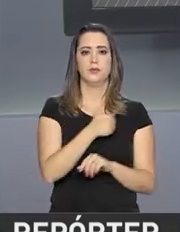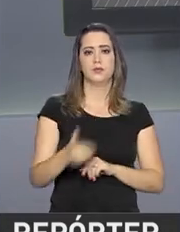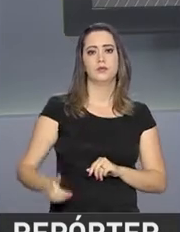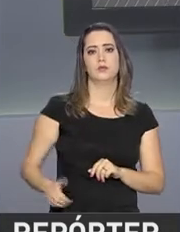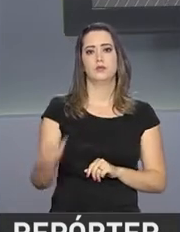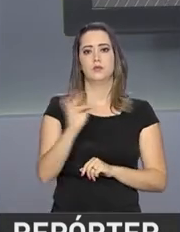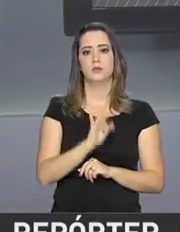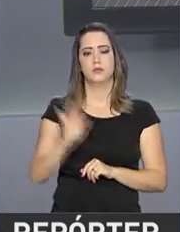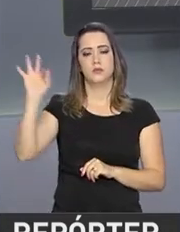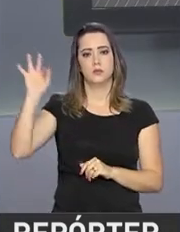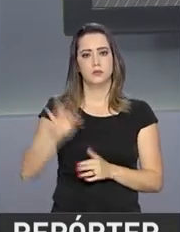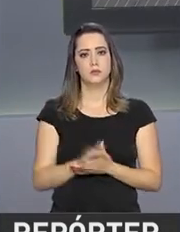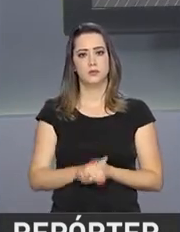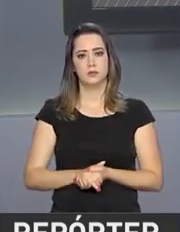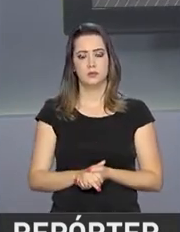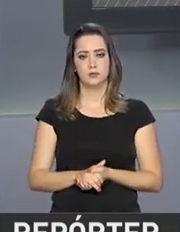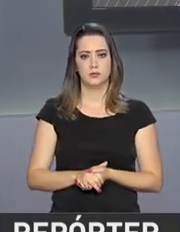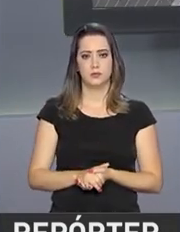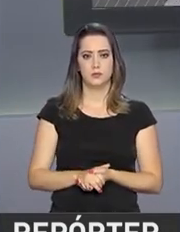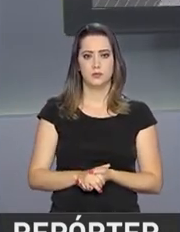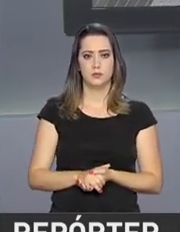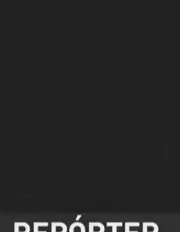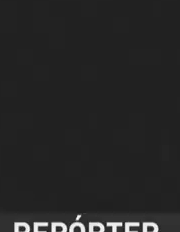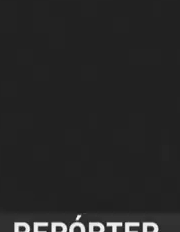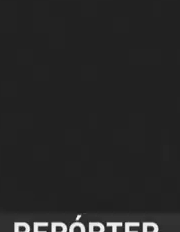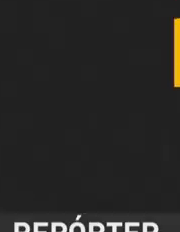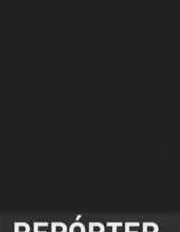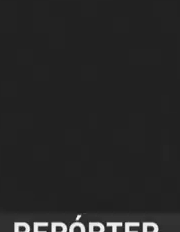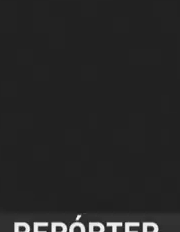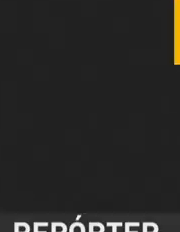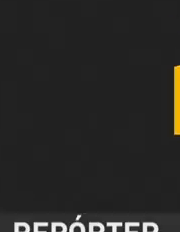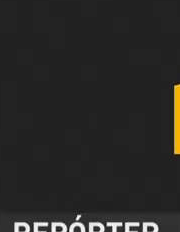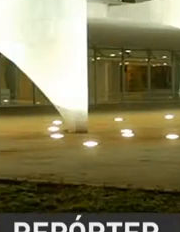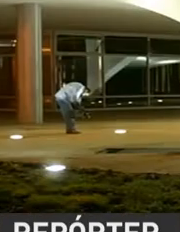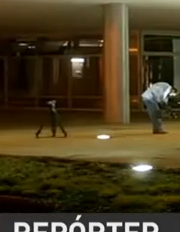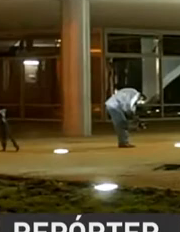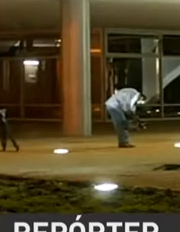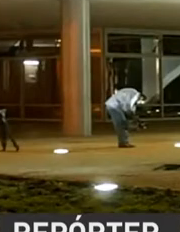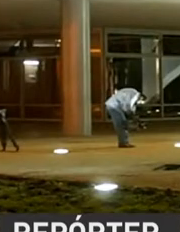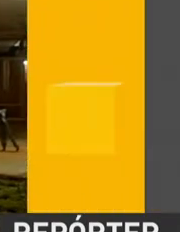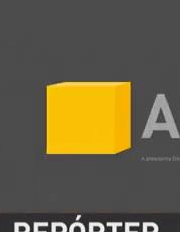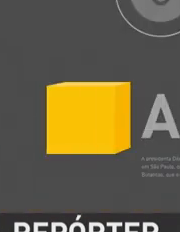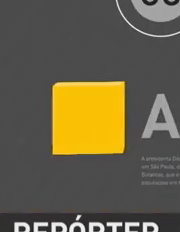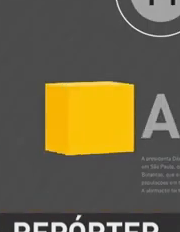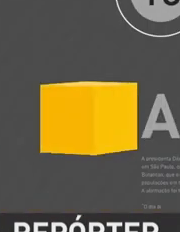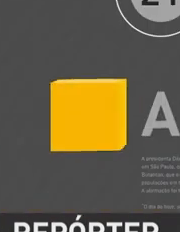com a gente na NBR, a TV do Governo Federal.